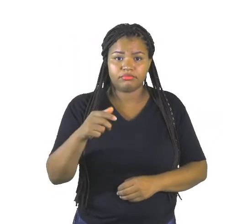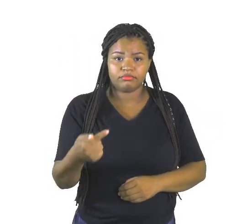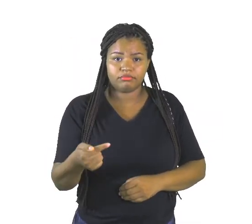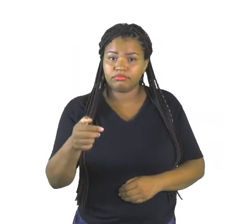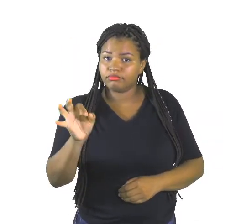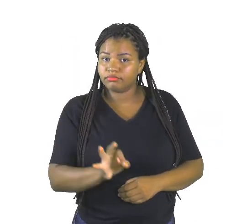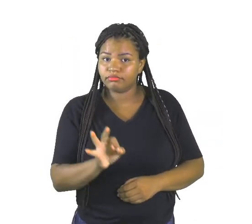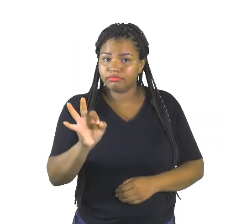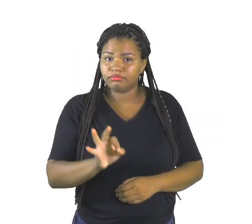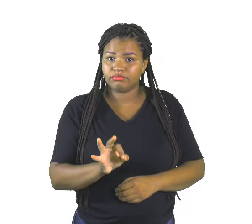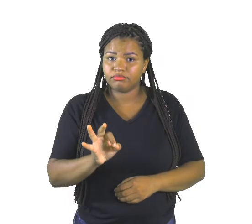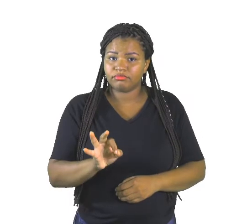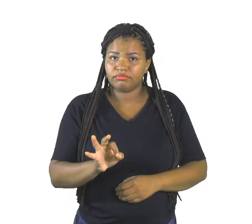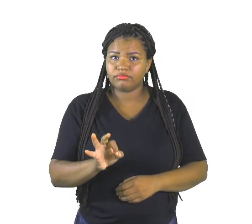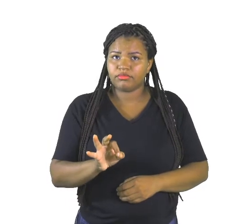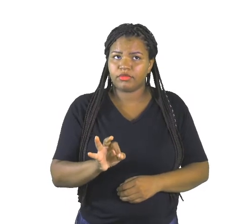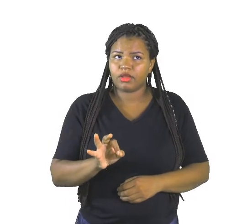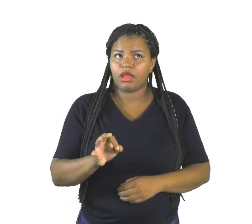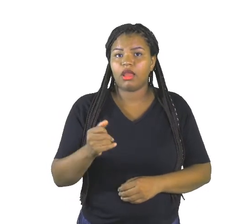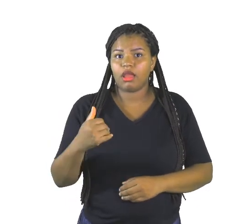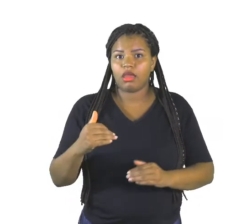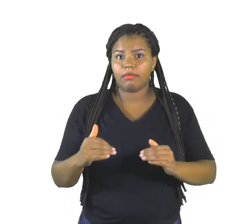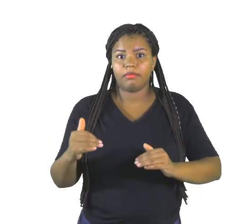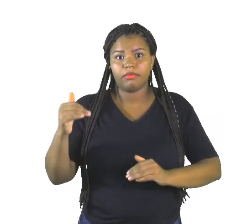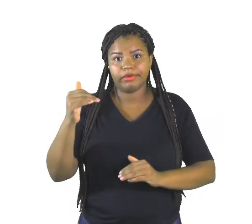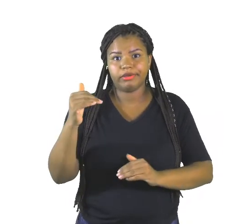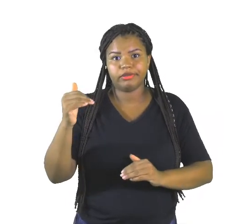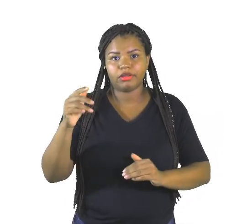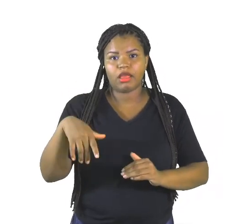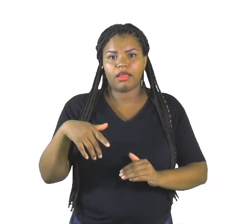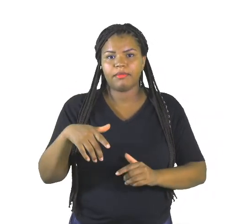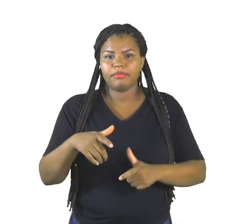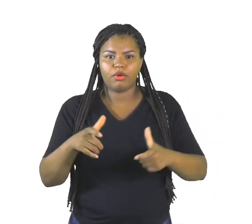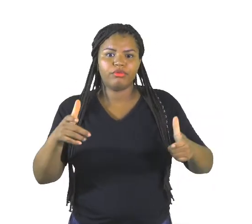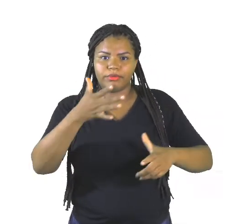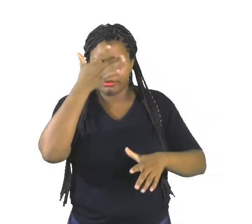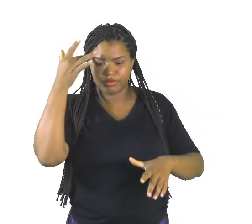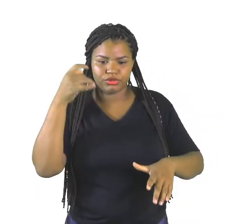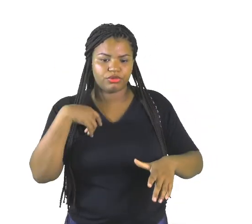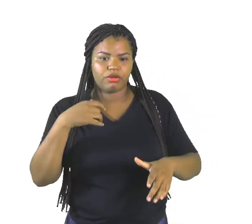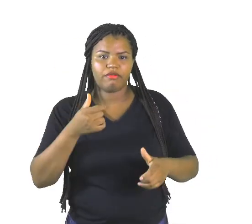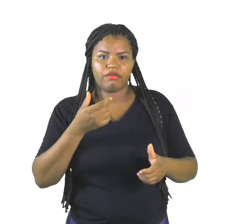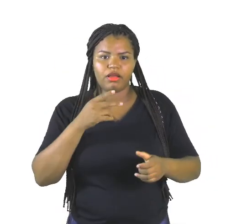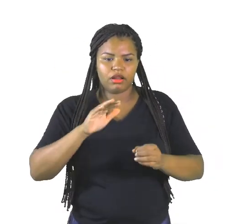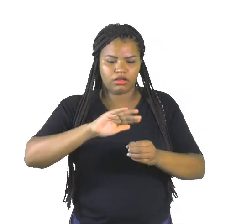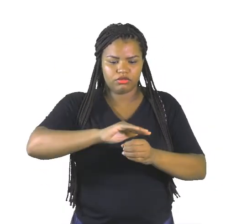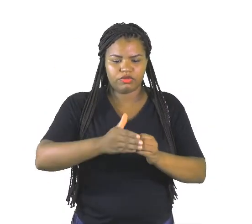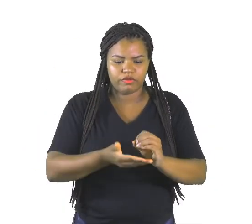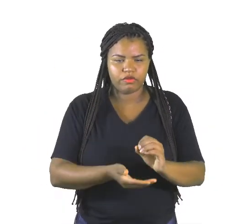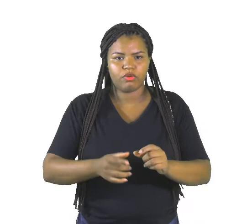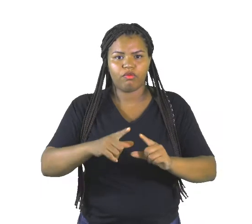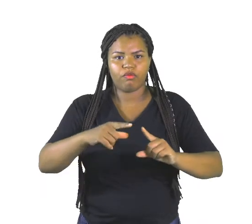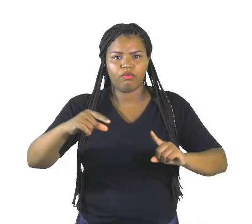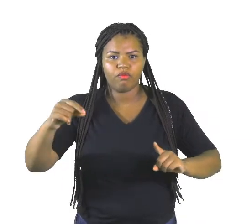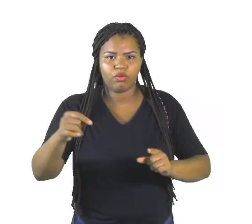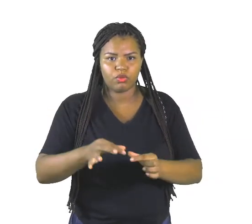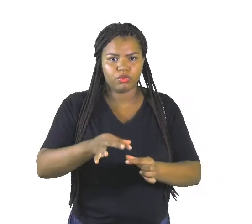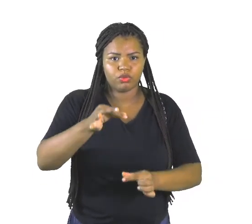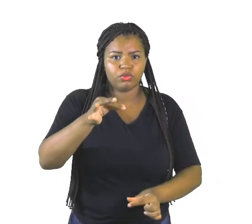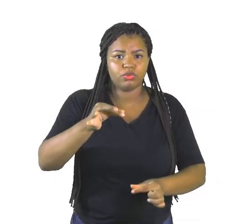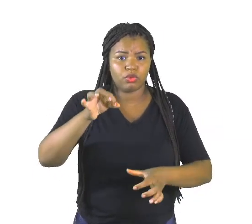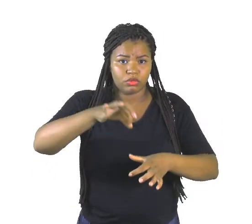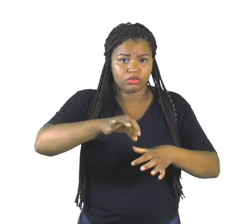57%, mais da metade das pessoas disseram que jogam fora as sementes, os talos e as folhas, né? Apenas